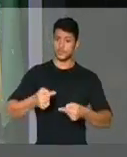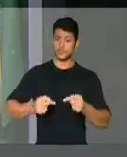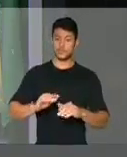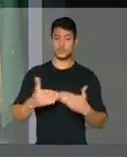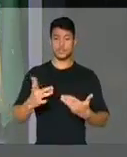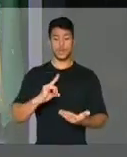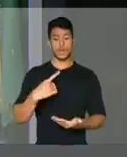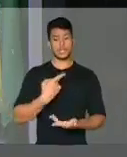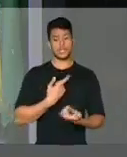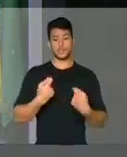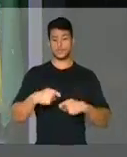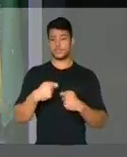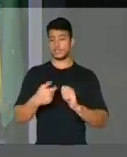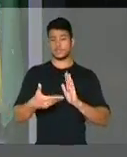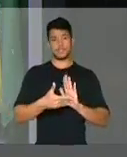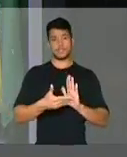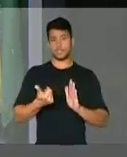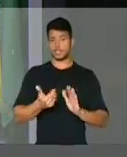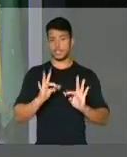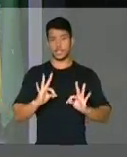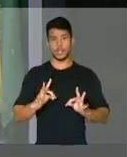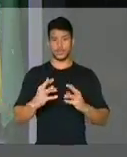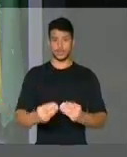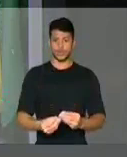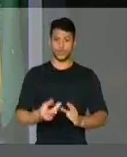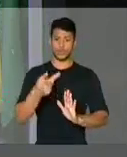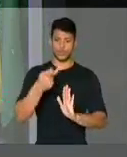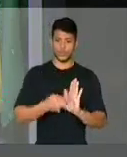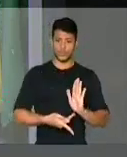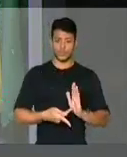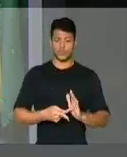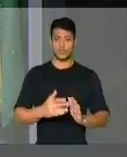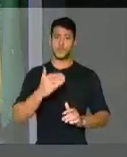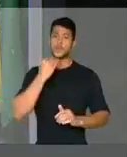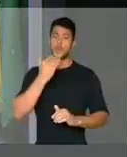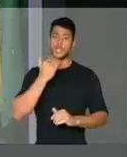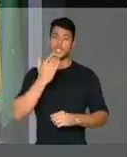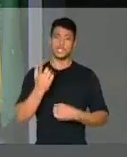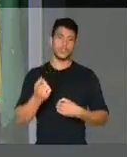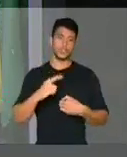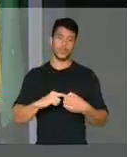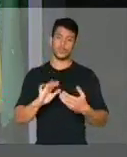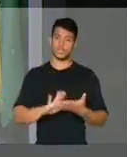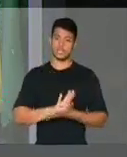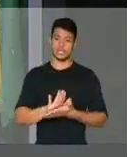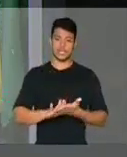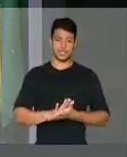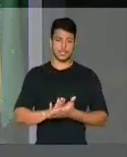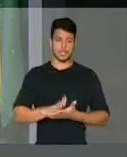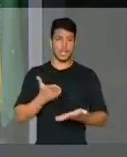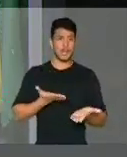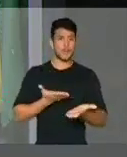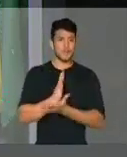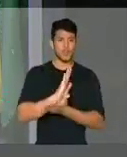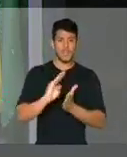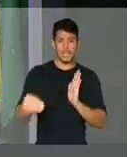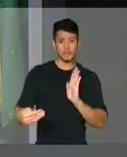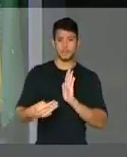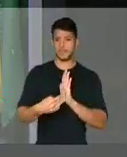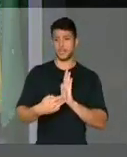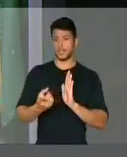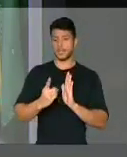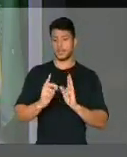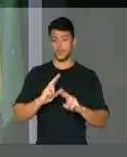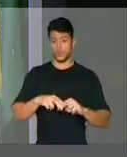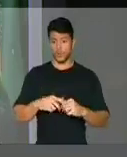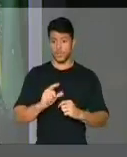temos que rejeitar na íntegra esse projeto. Não adianta nós aprovarmos qualquer tipo de emenda, porque como é uma